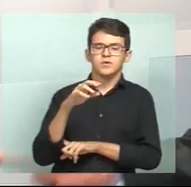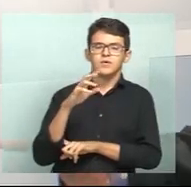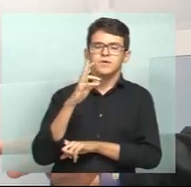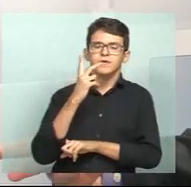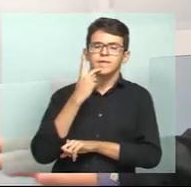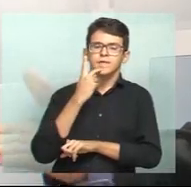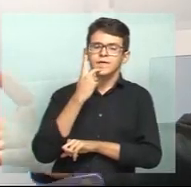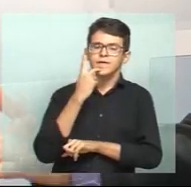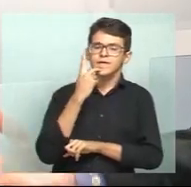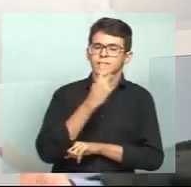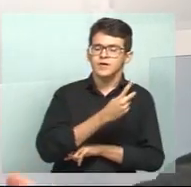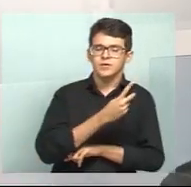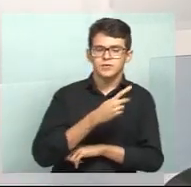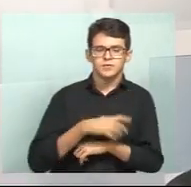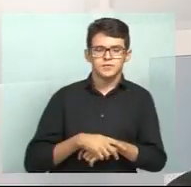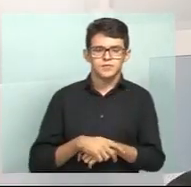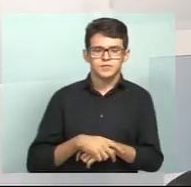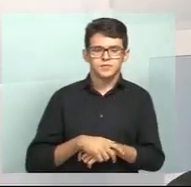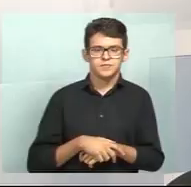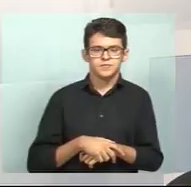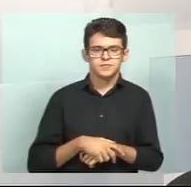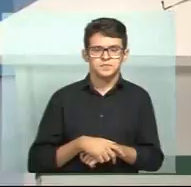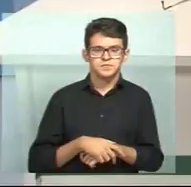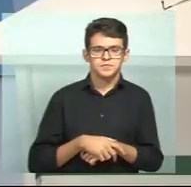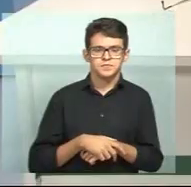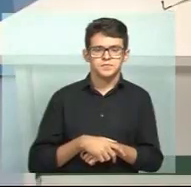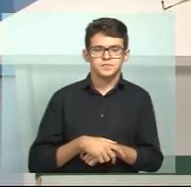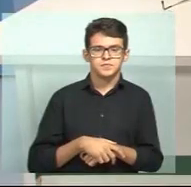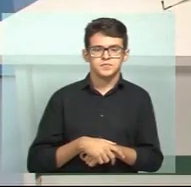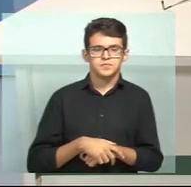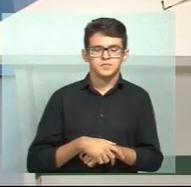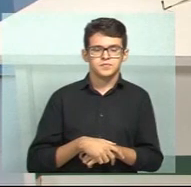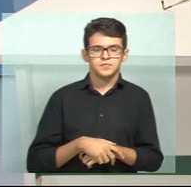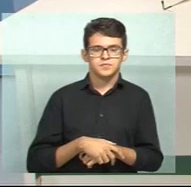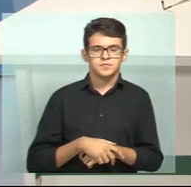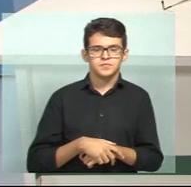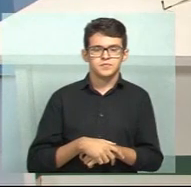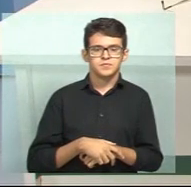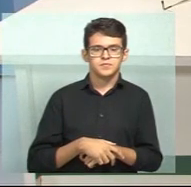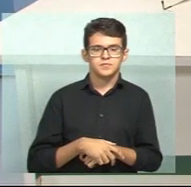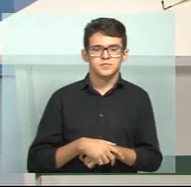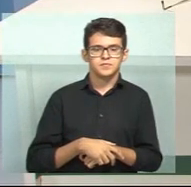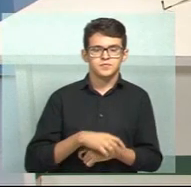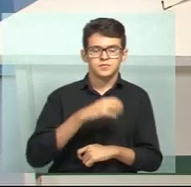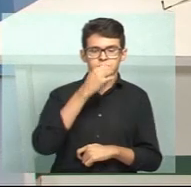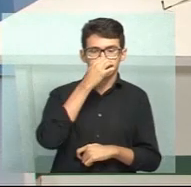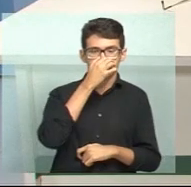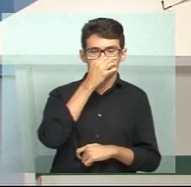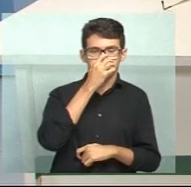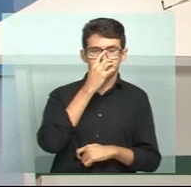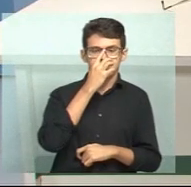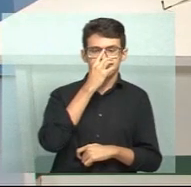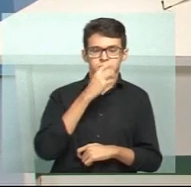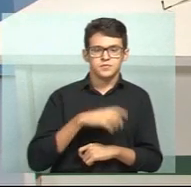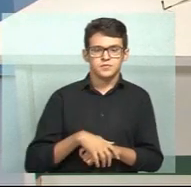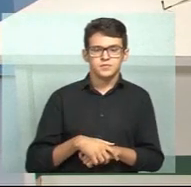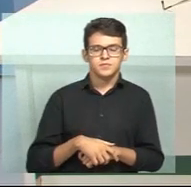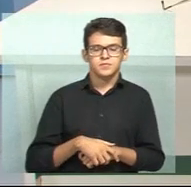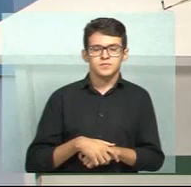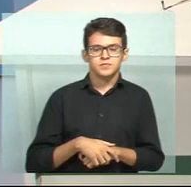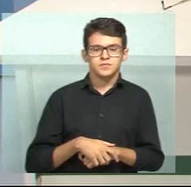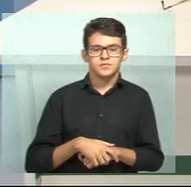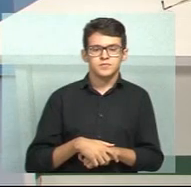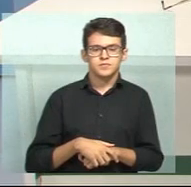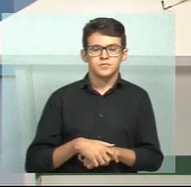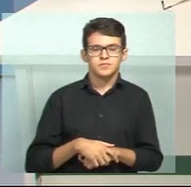pode voltar. Ele disse agora de novo hoje. Né? Ele disse novamente essa semana, já depois do julgamento,